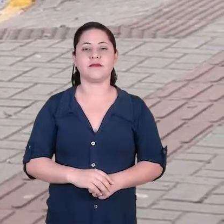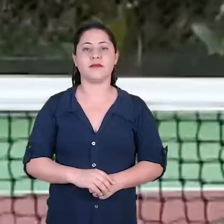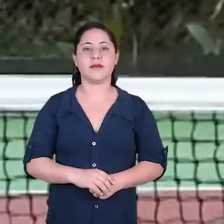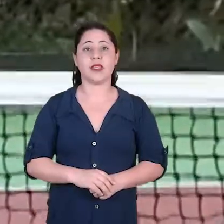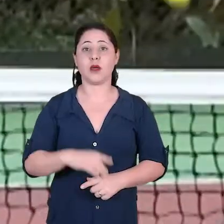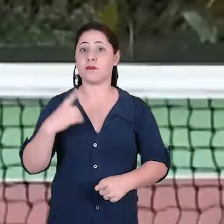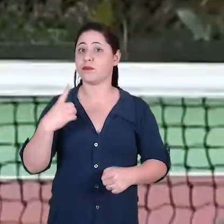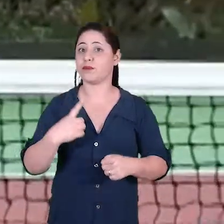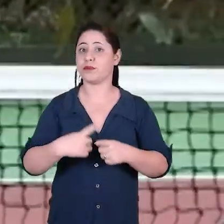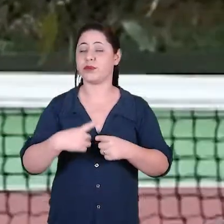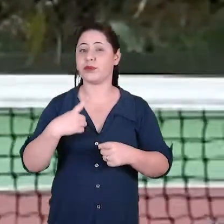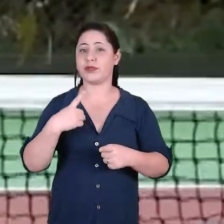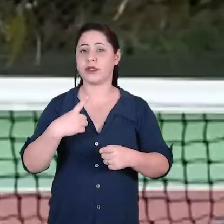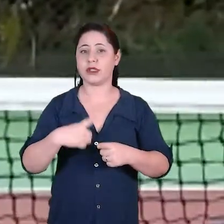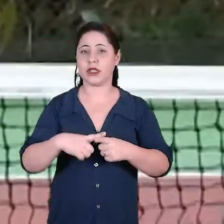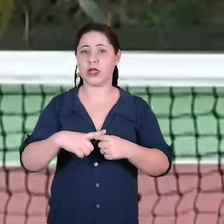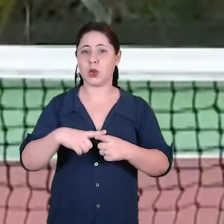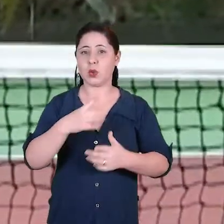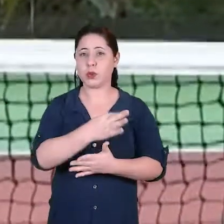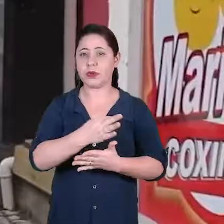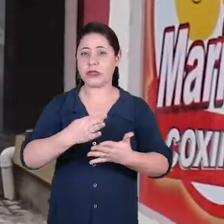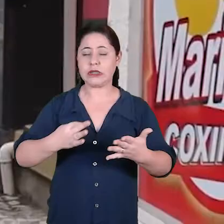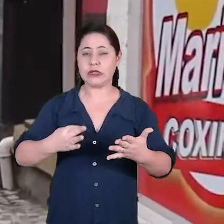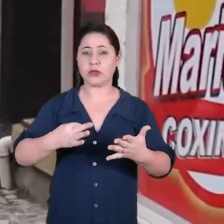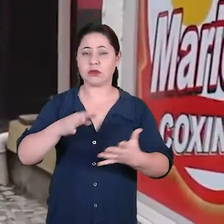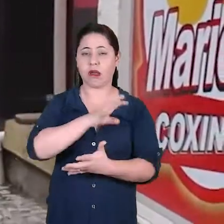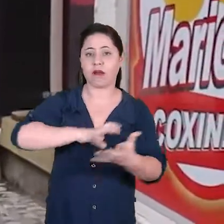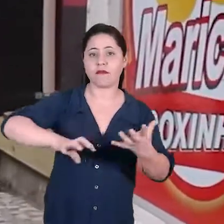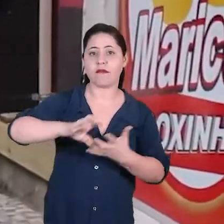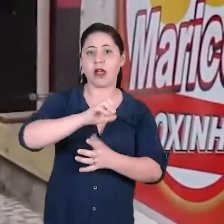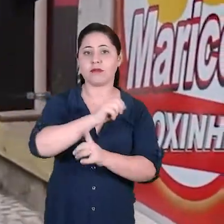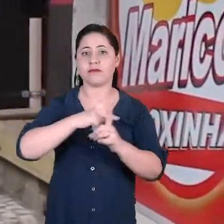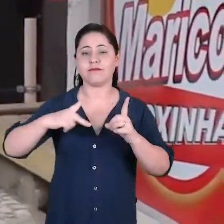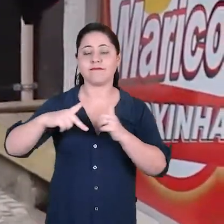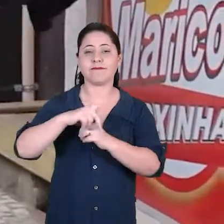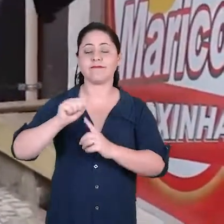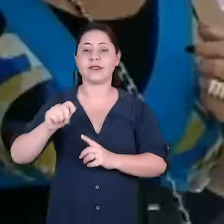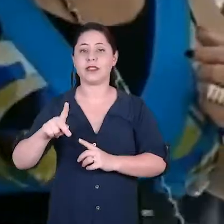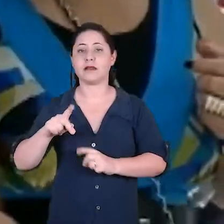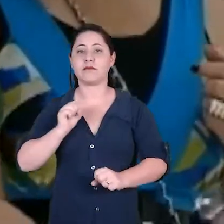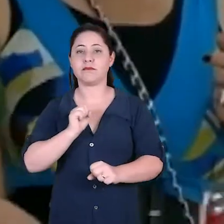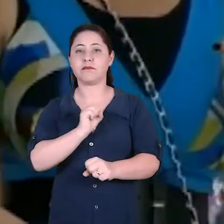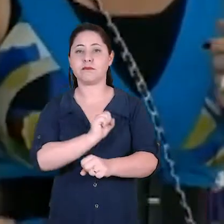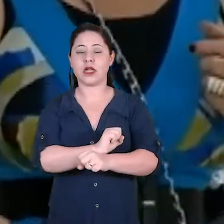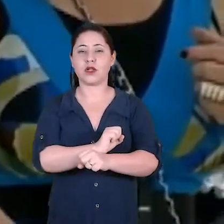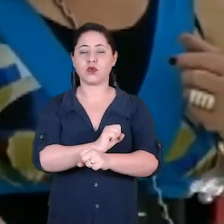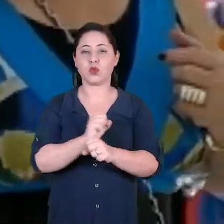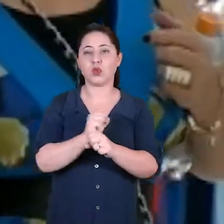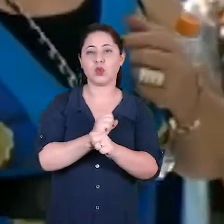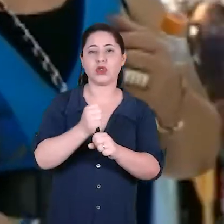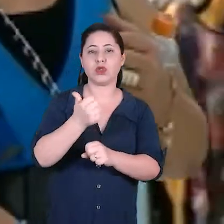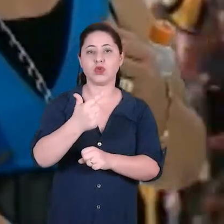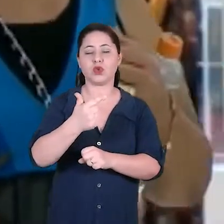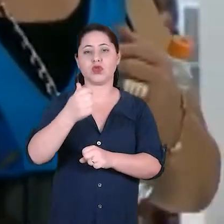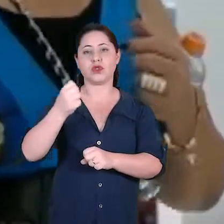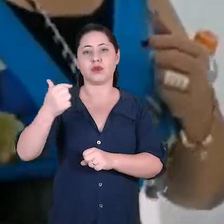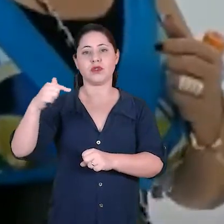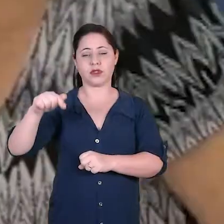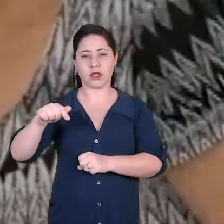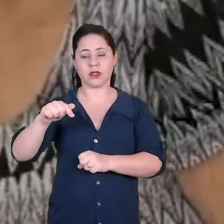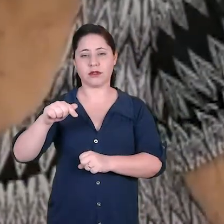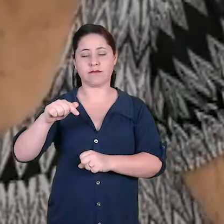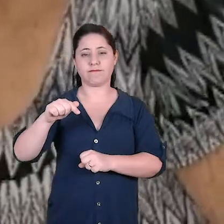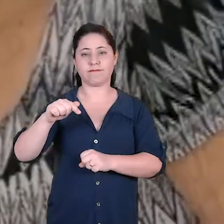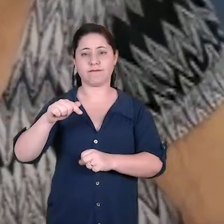Ainda mais porque o texto básico da reforma da Previdência, que estava parado desde 2017 na Câmara